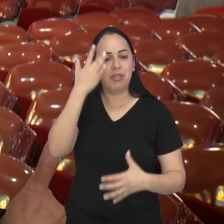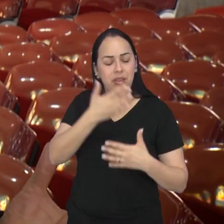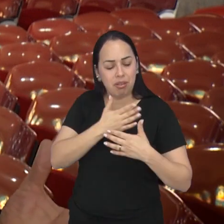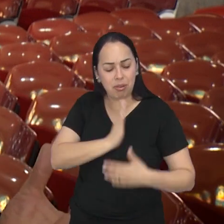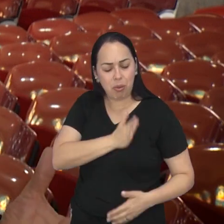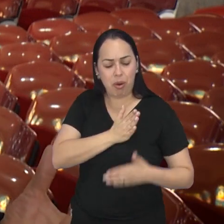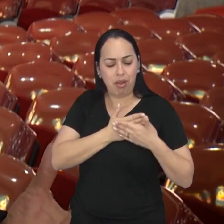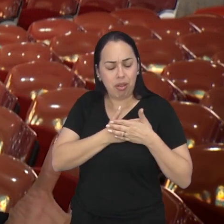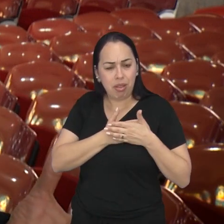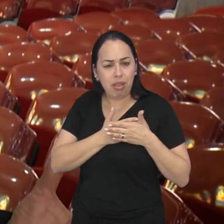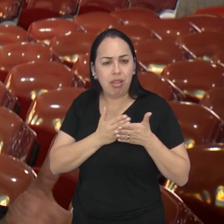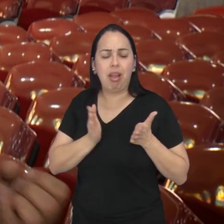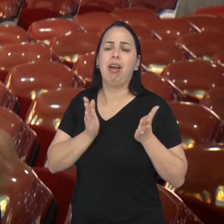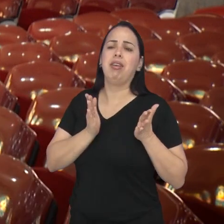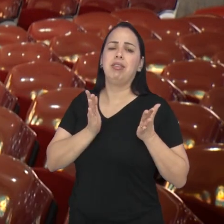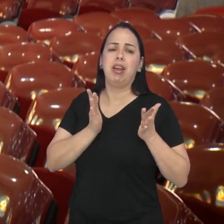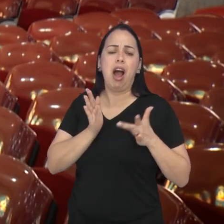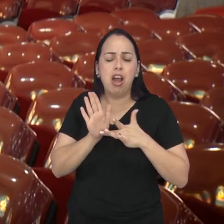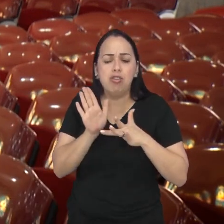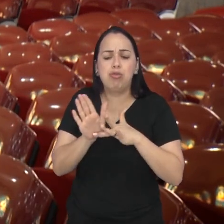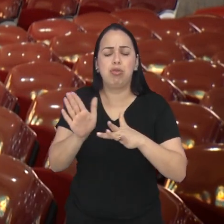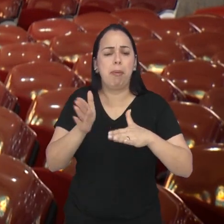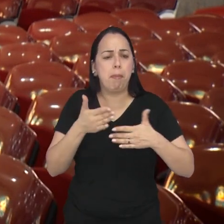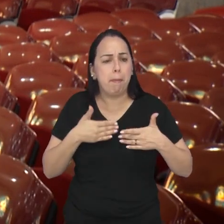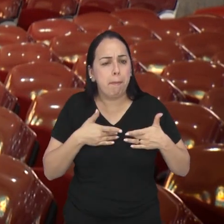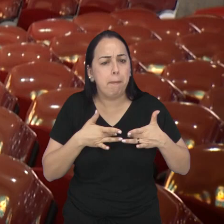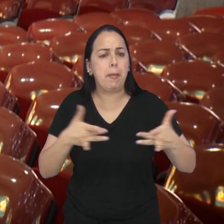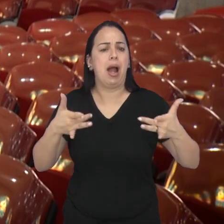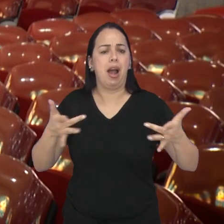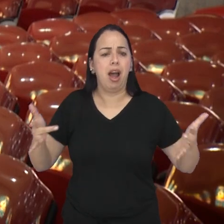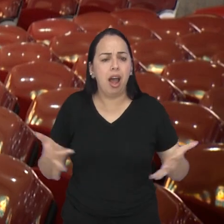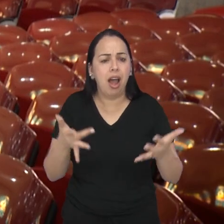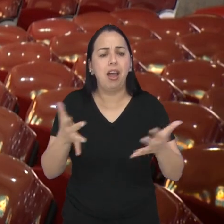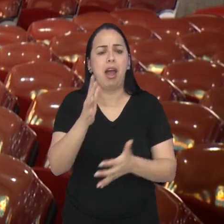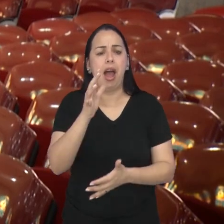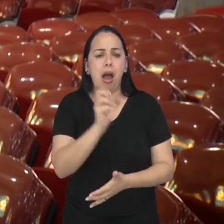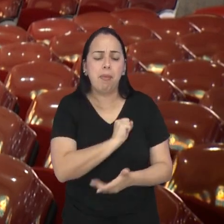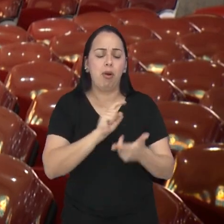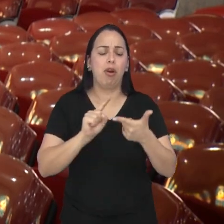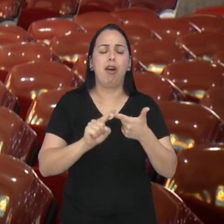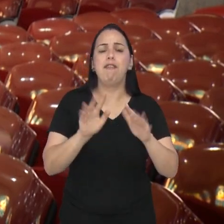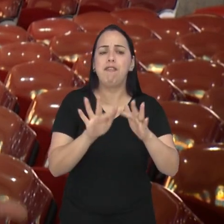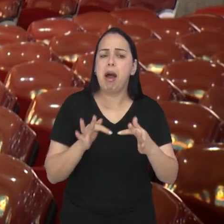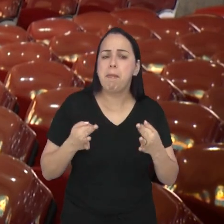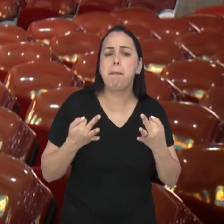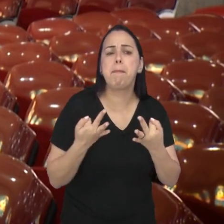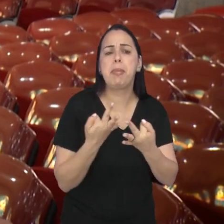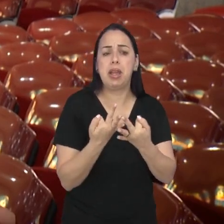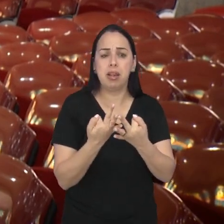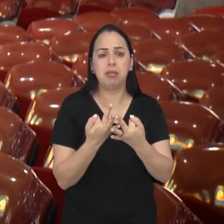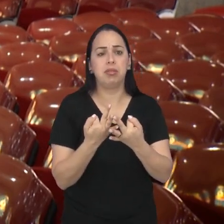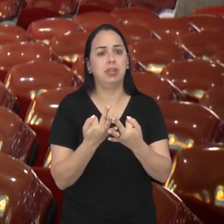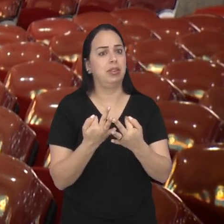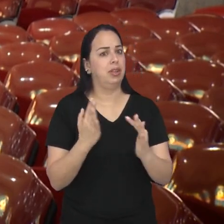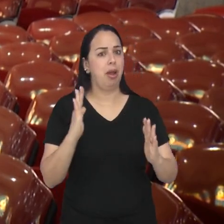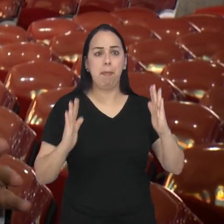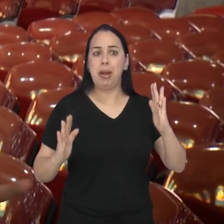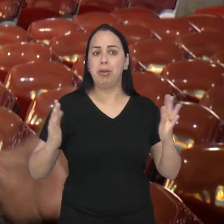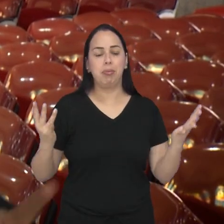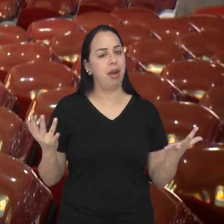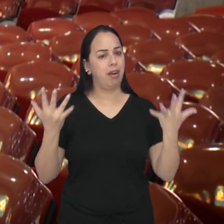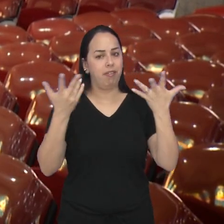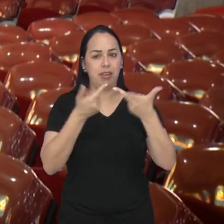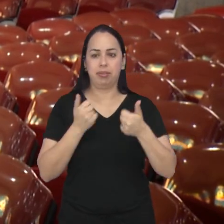dilatam mais, né, para generosidade, bondade, amor, família. Quer dizer, é um